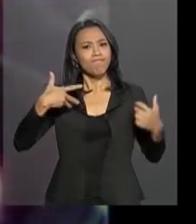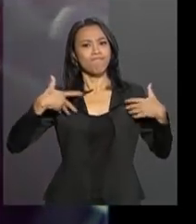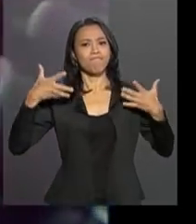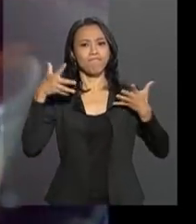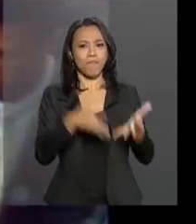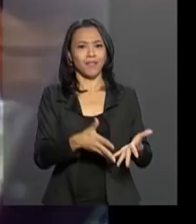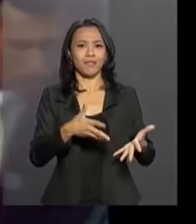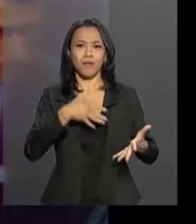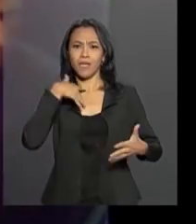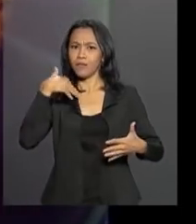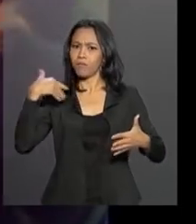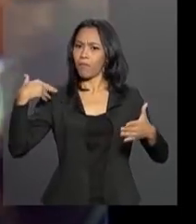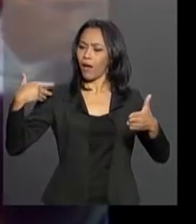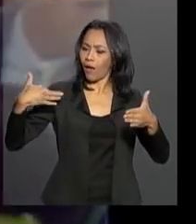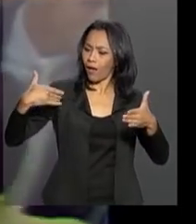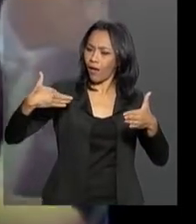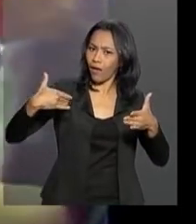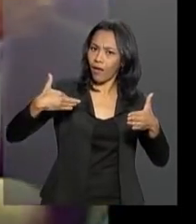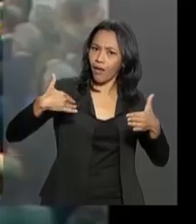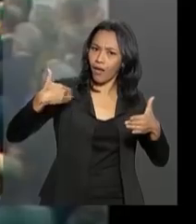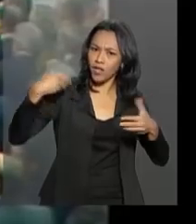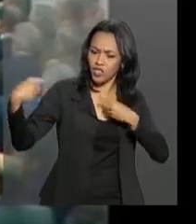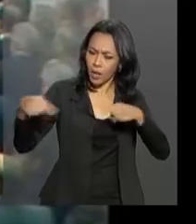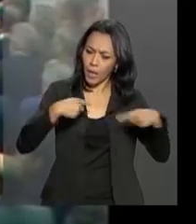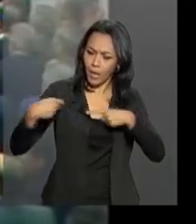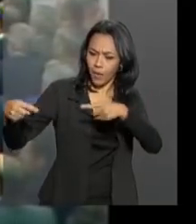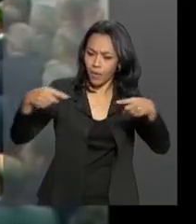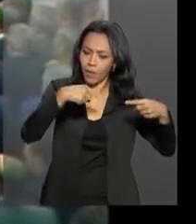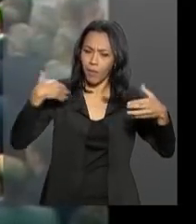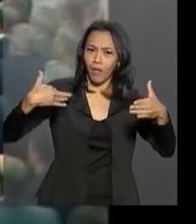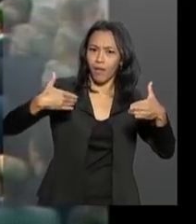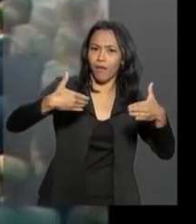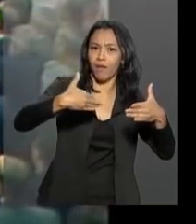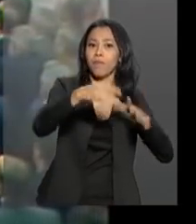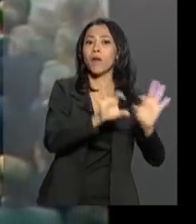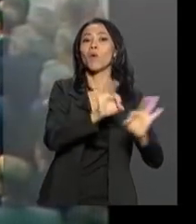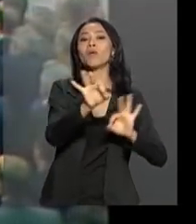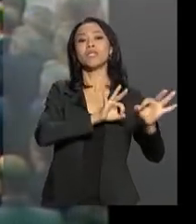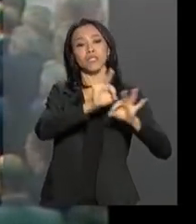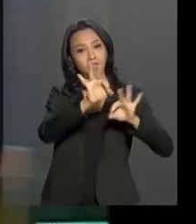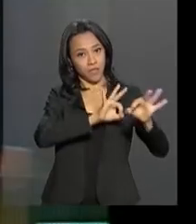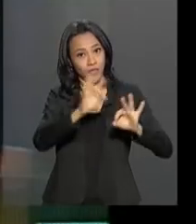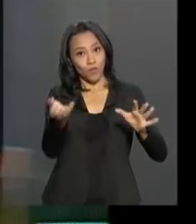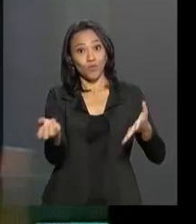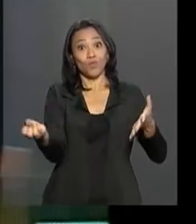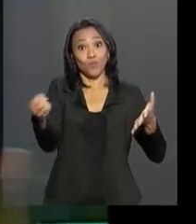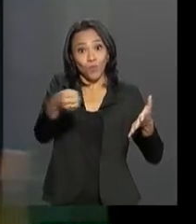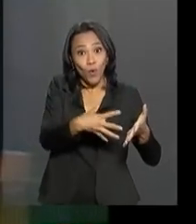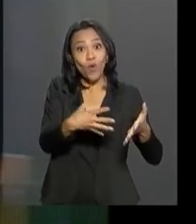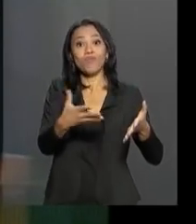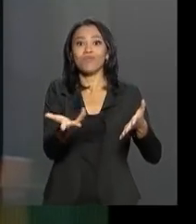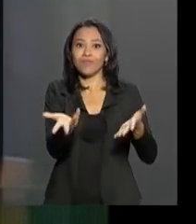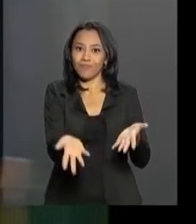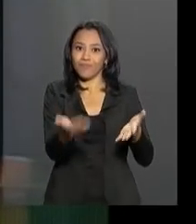né, num processo de criação do novo Estado brasileiro. E um novo Estado brasileiro